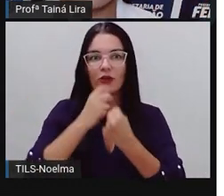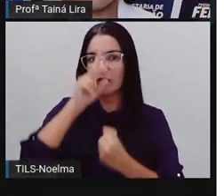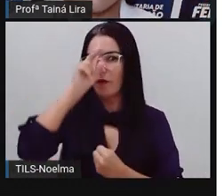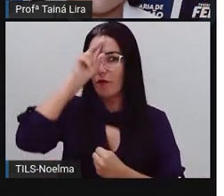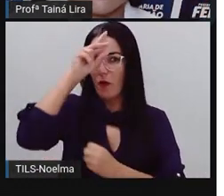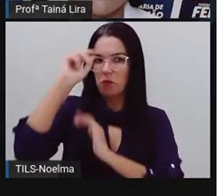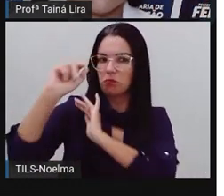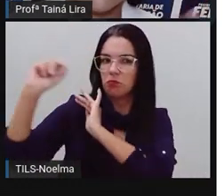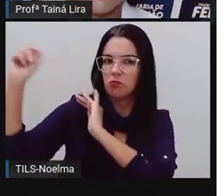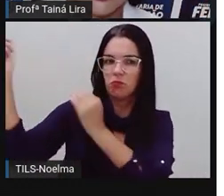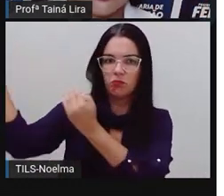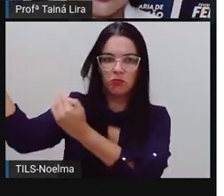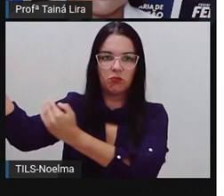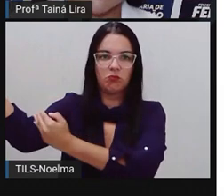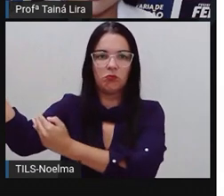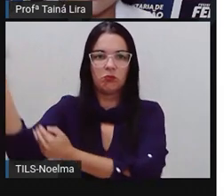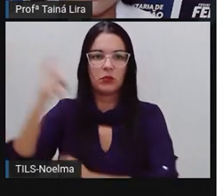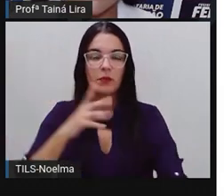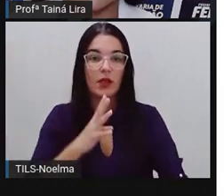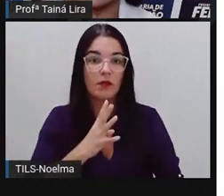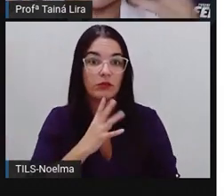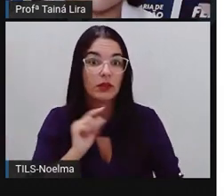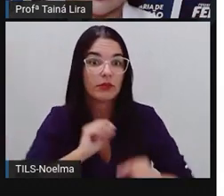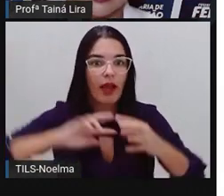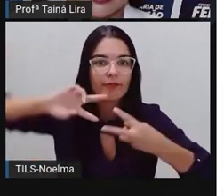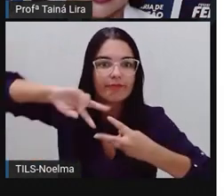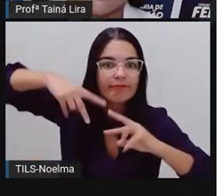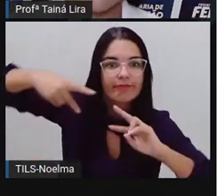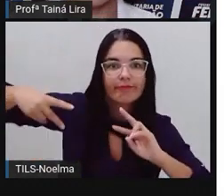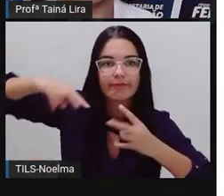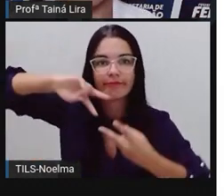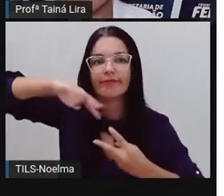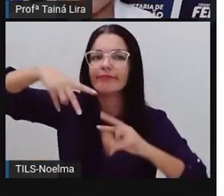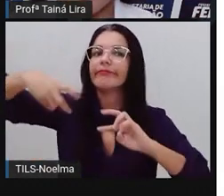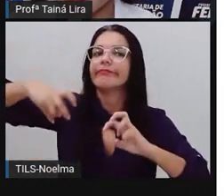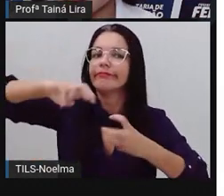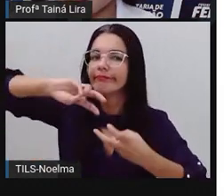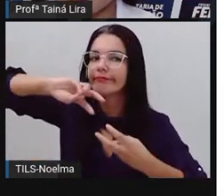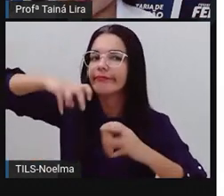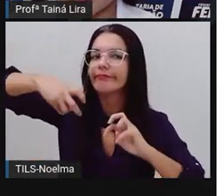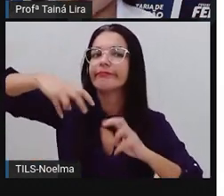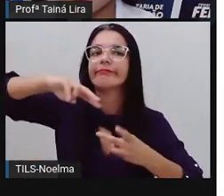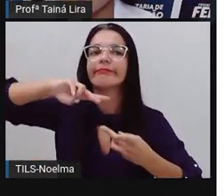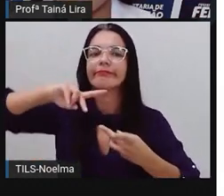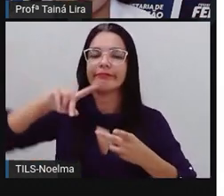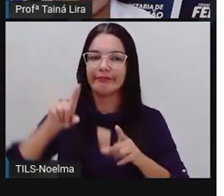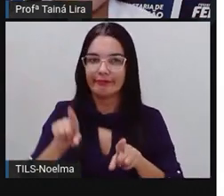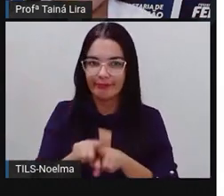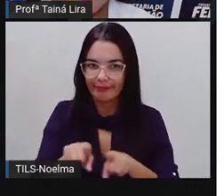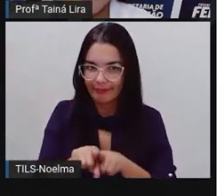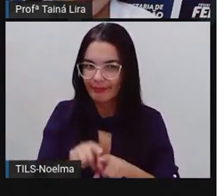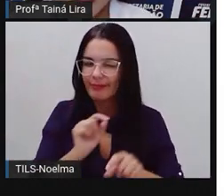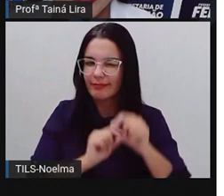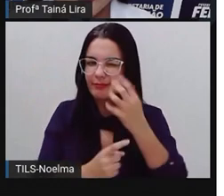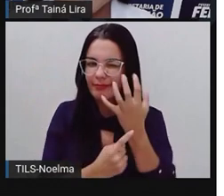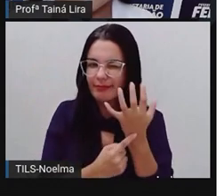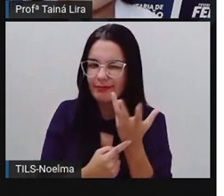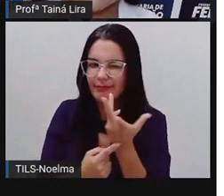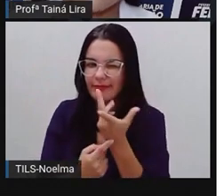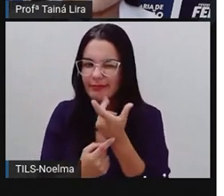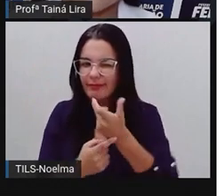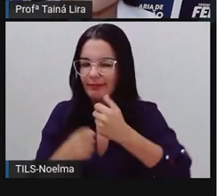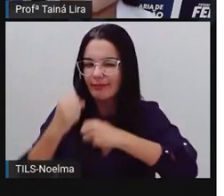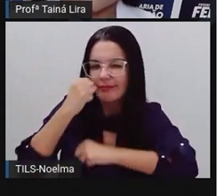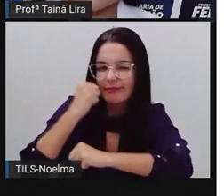né eles conheciam aí de técnicas como a capoeira que é uma dança mas também é uma uma arte marcial